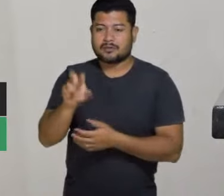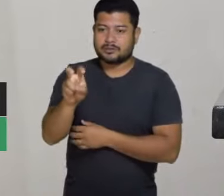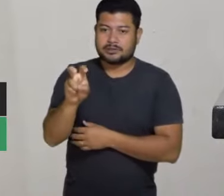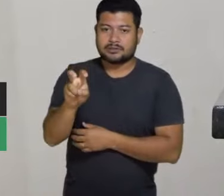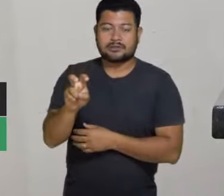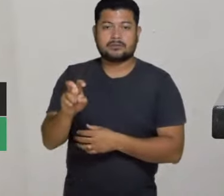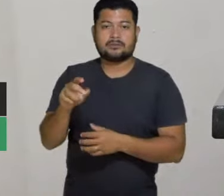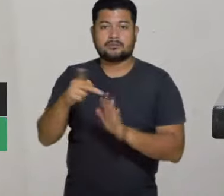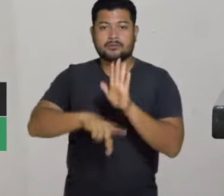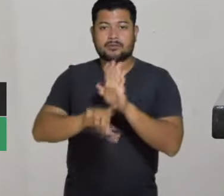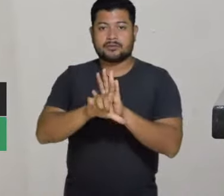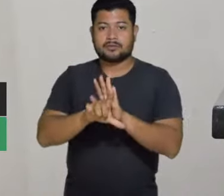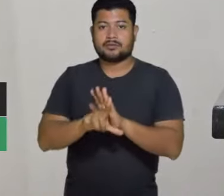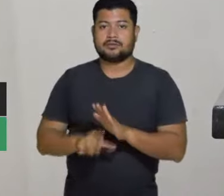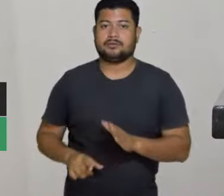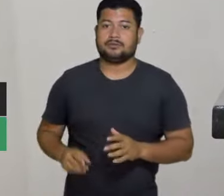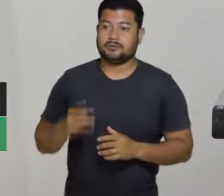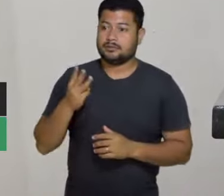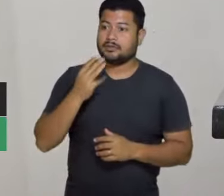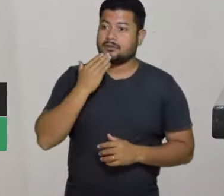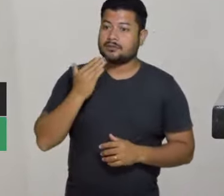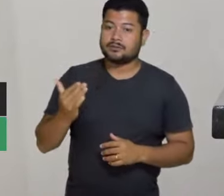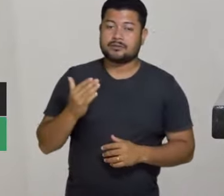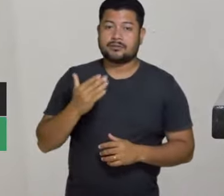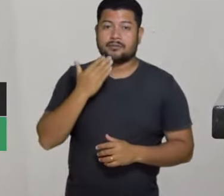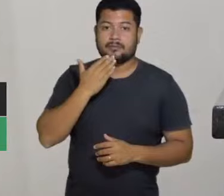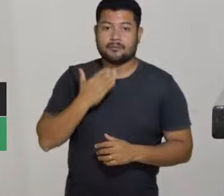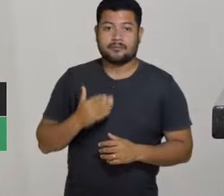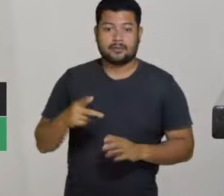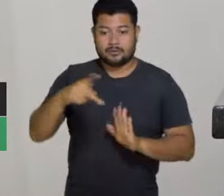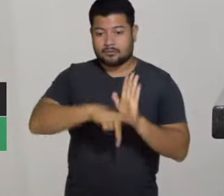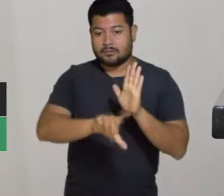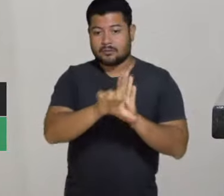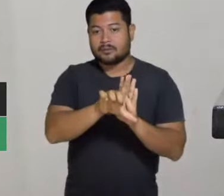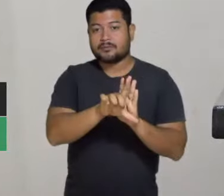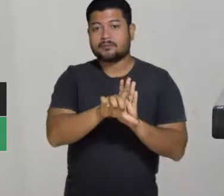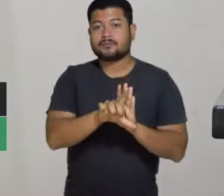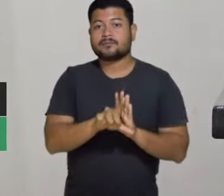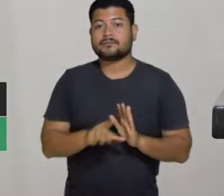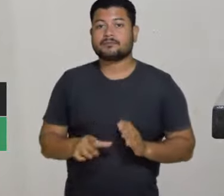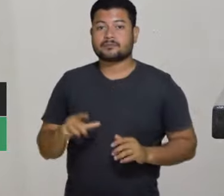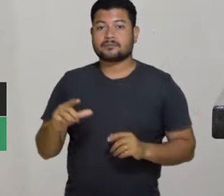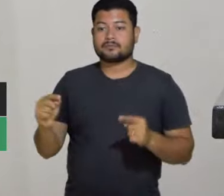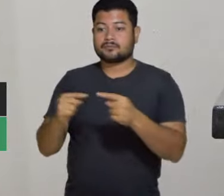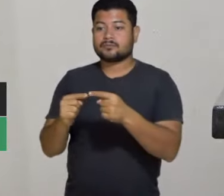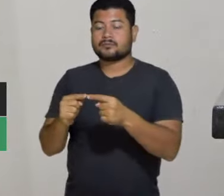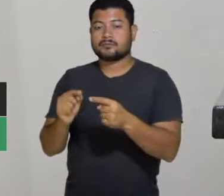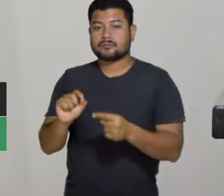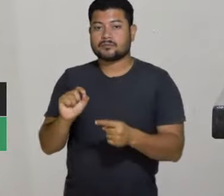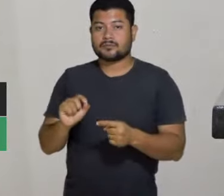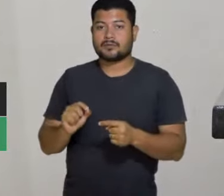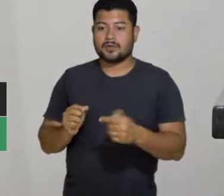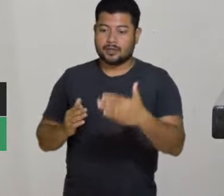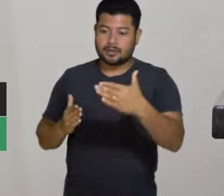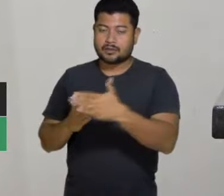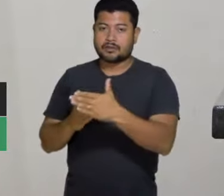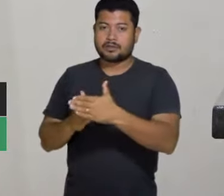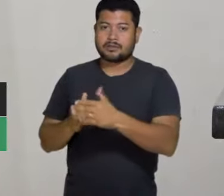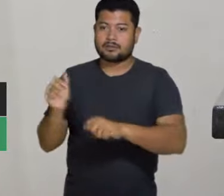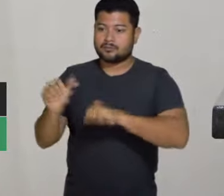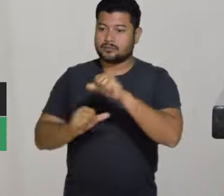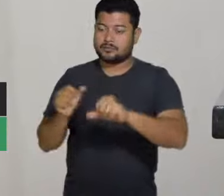e 3 requerimentos. E um desses projetos de lei tratam justamente de uma limitação de reajustes de